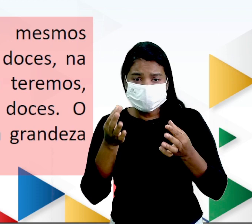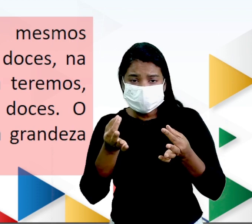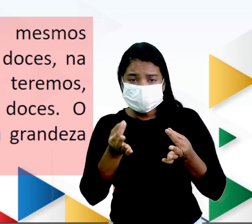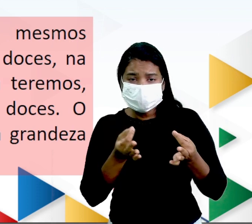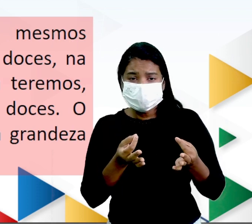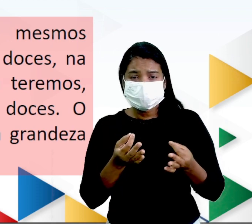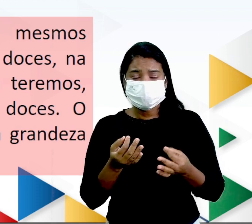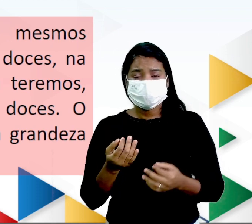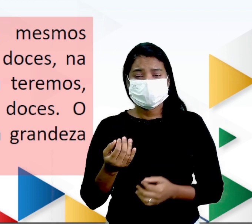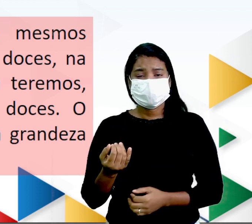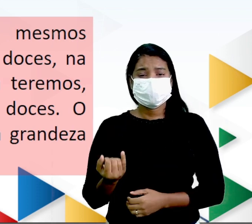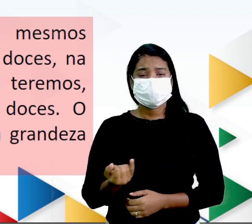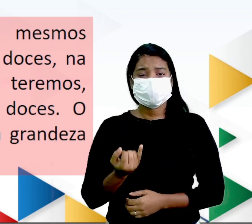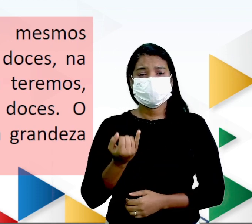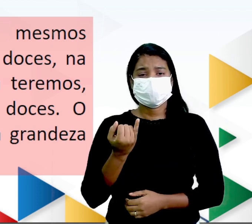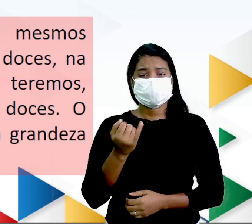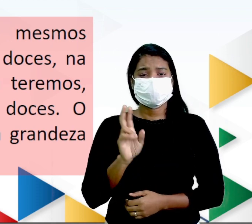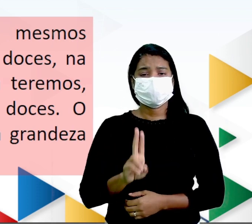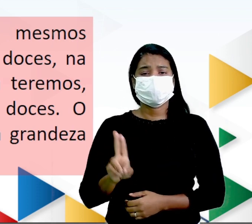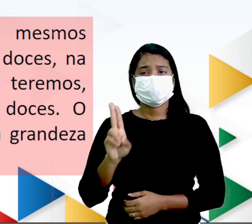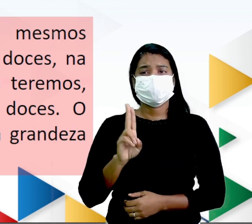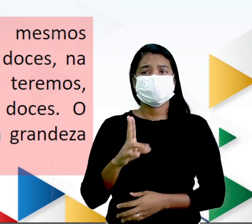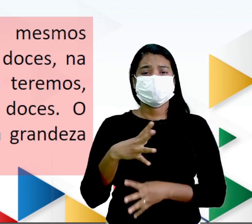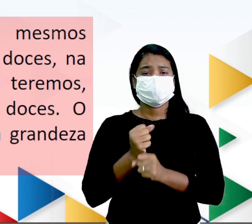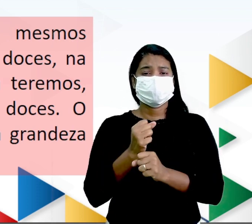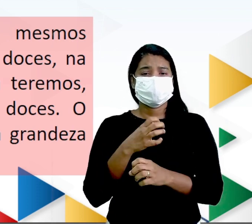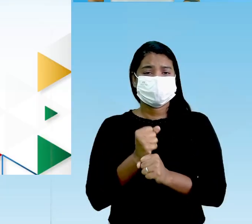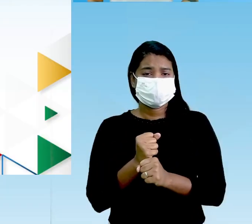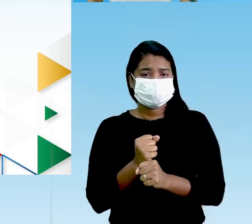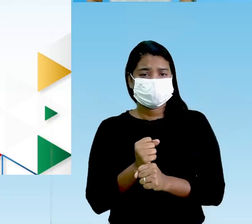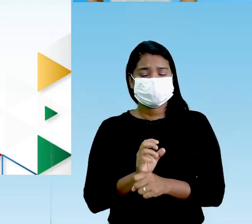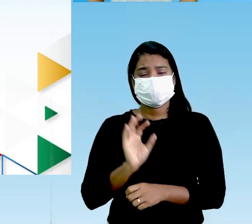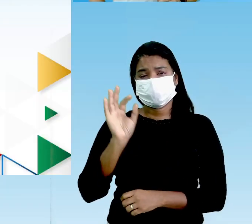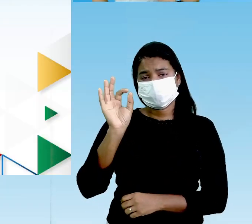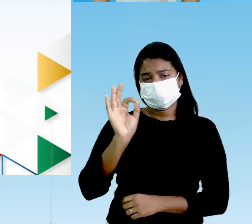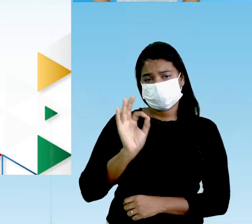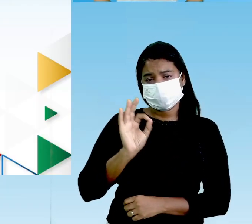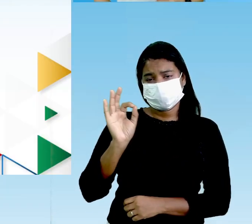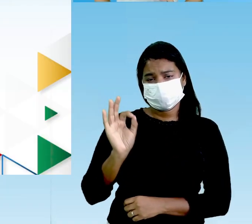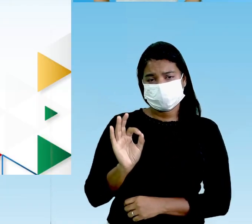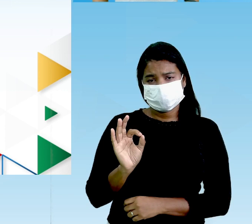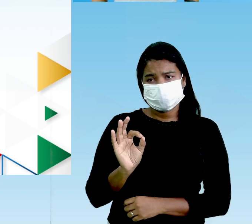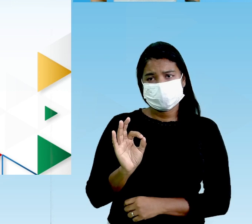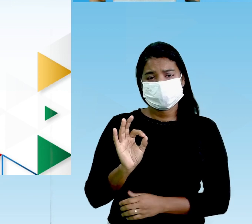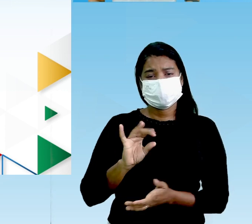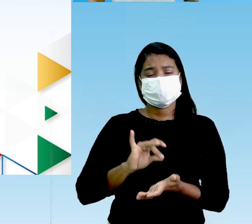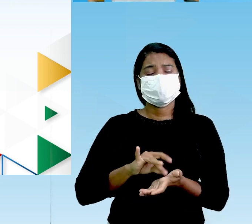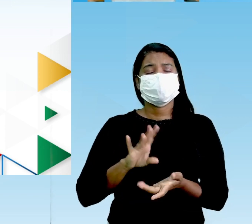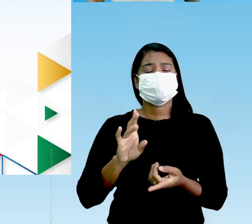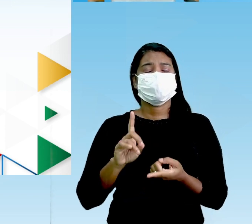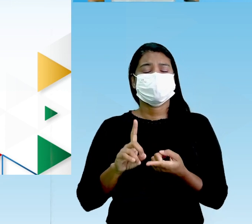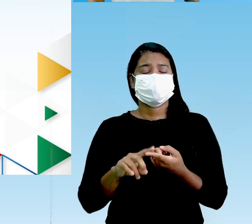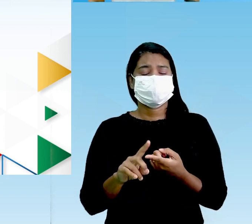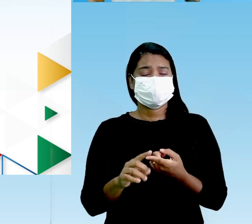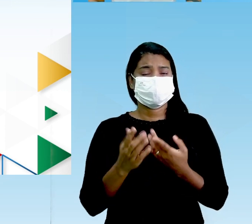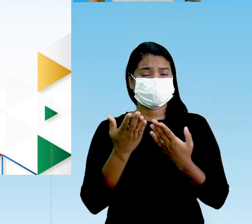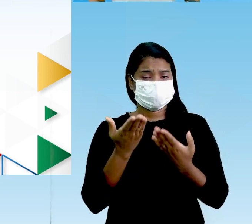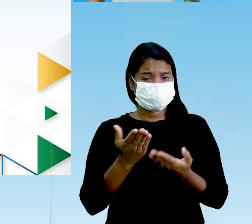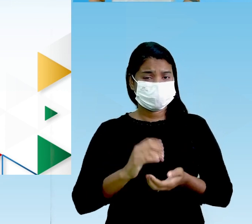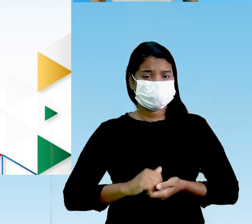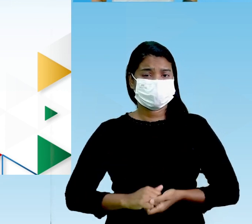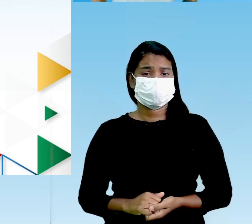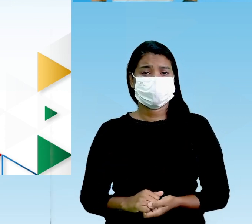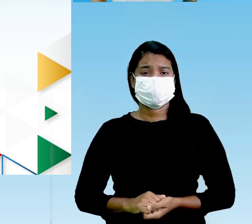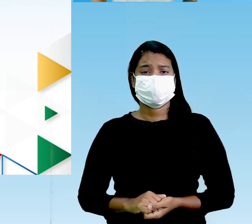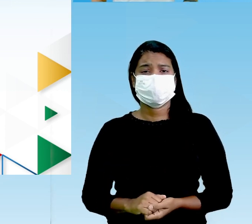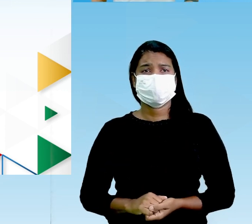usada muito fortemente para cálculos de juros e porcentagens, cálculos da porcentagem, tá claro para você? Então,